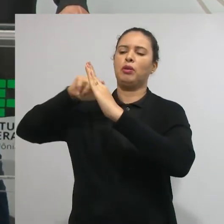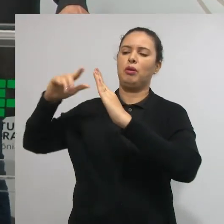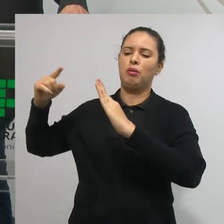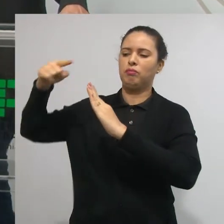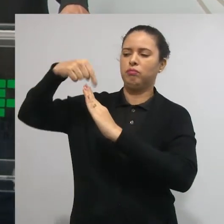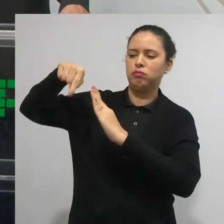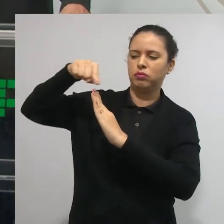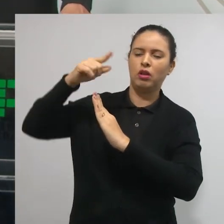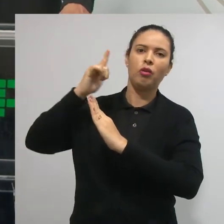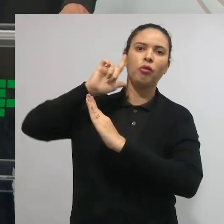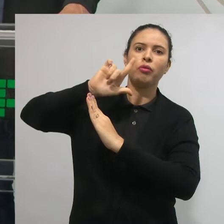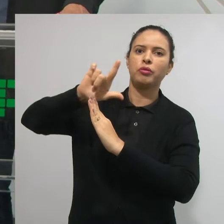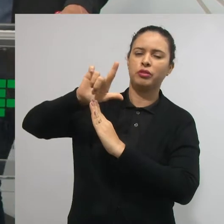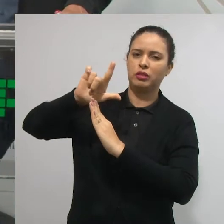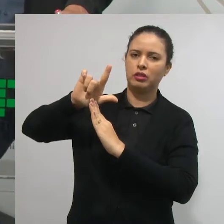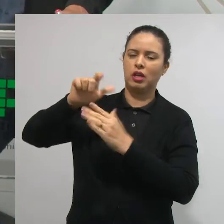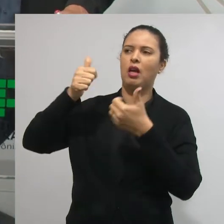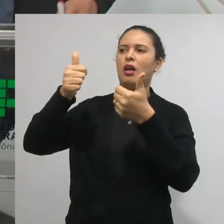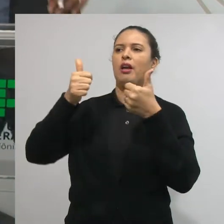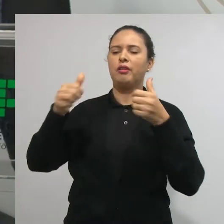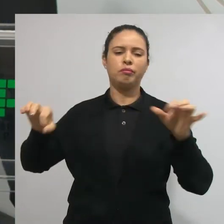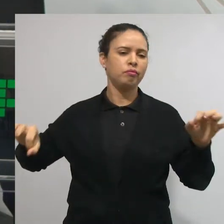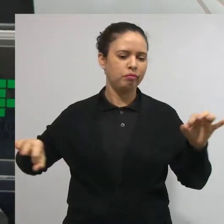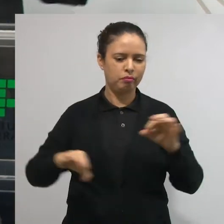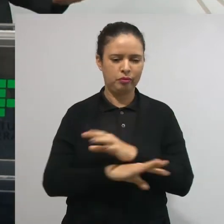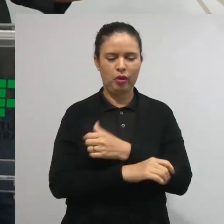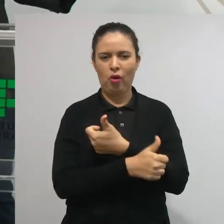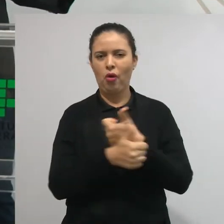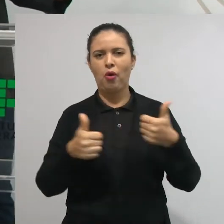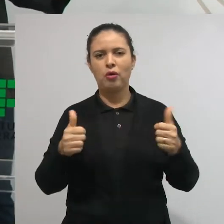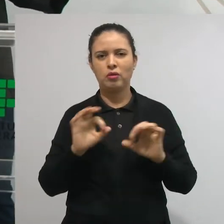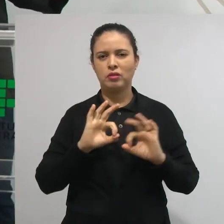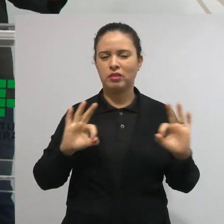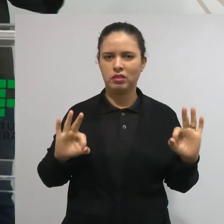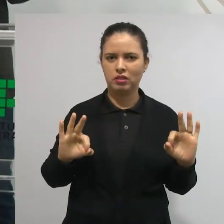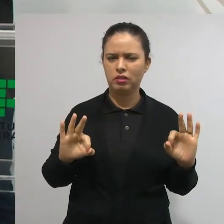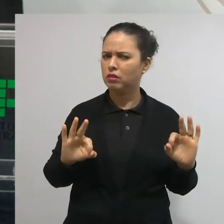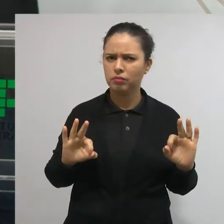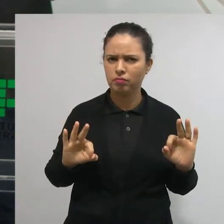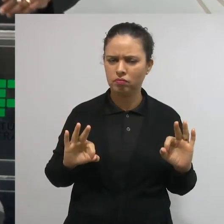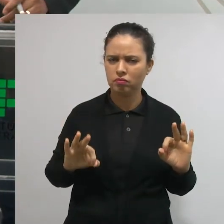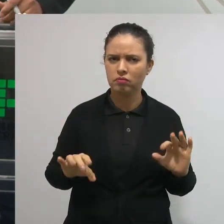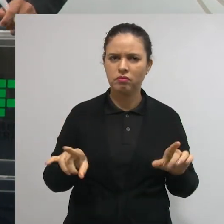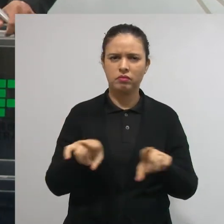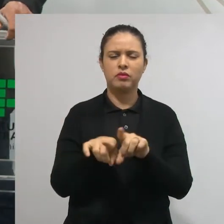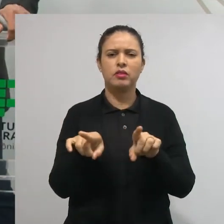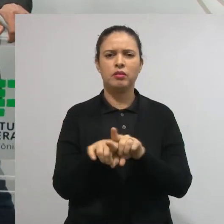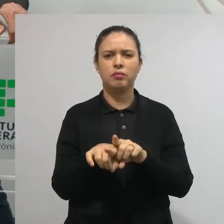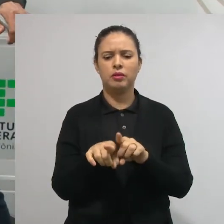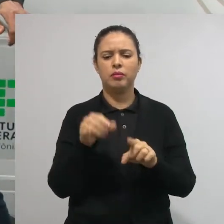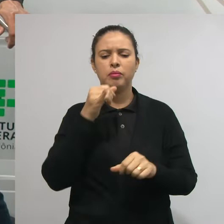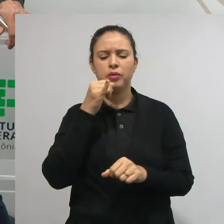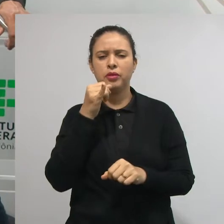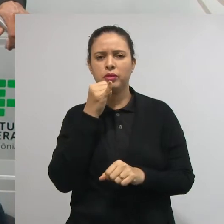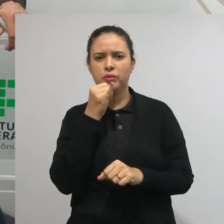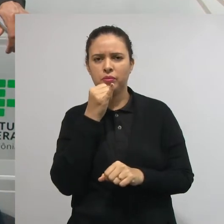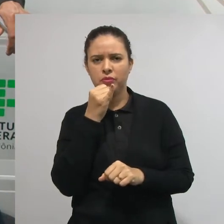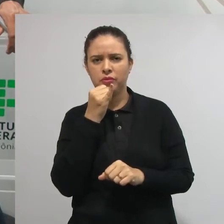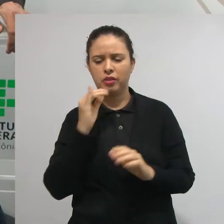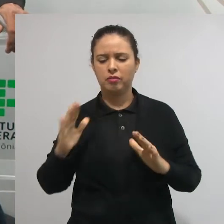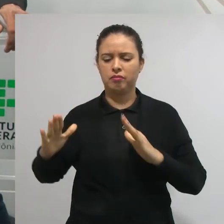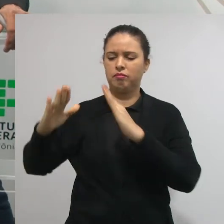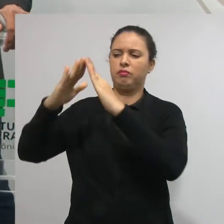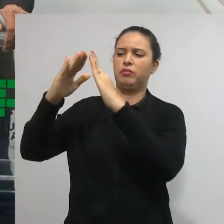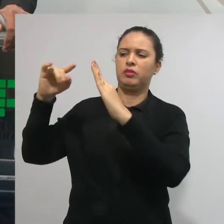alto nível desta pirâmide para se sentir realizado. E nem que por ela chegar nesse